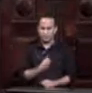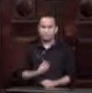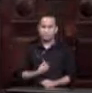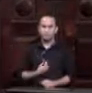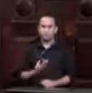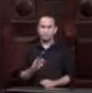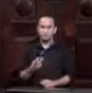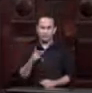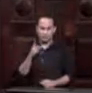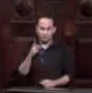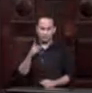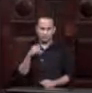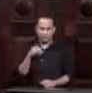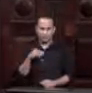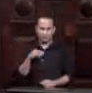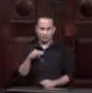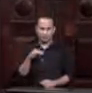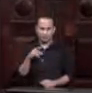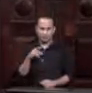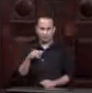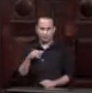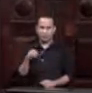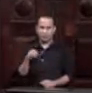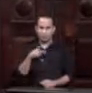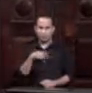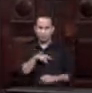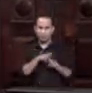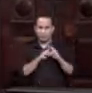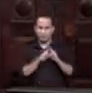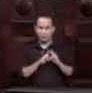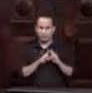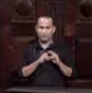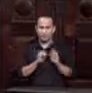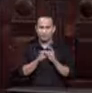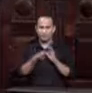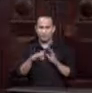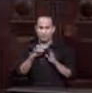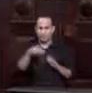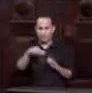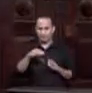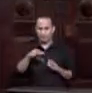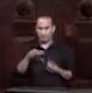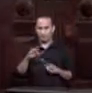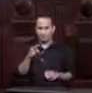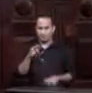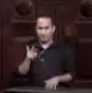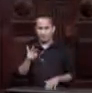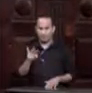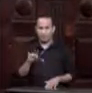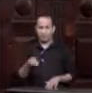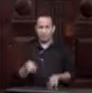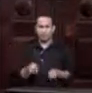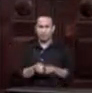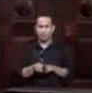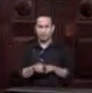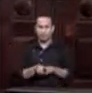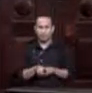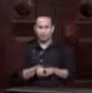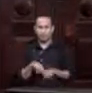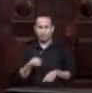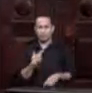Paulo, que foi o relator do projeto de lei na Câmara Federal e foi deputado estadual, nosso